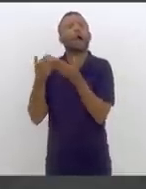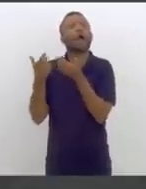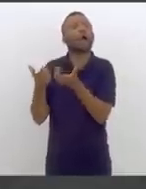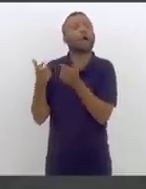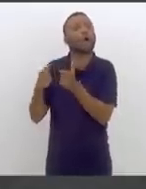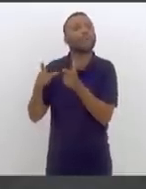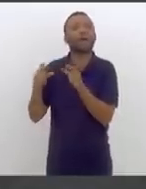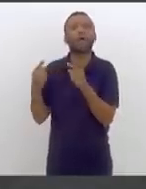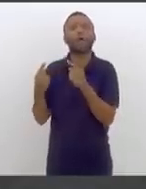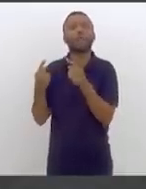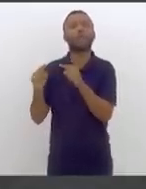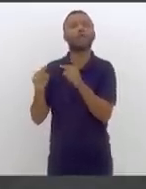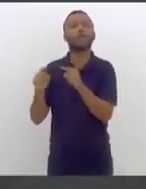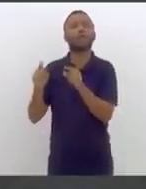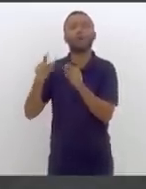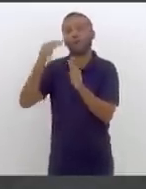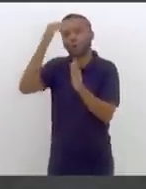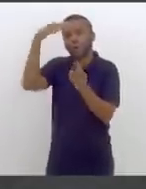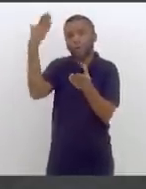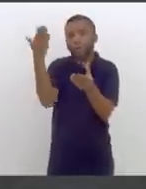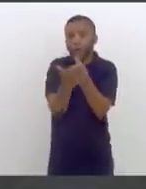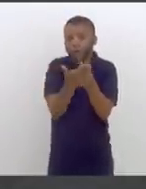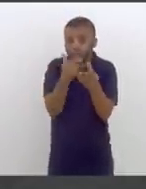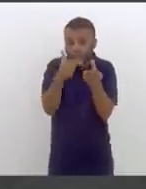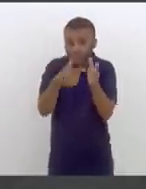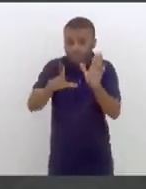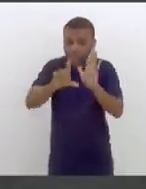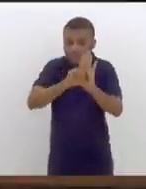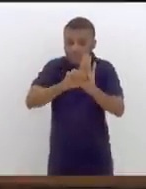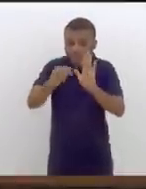Coronel o devido processo legal